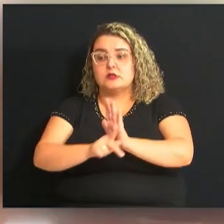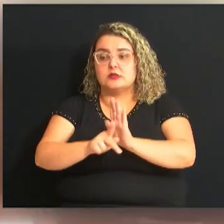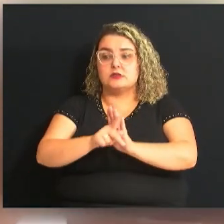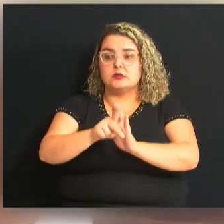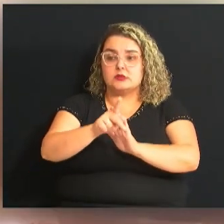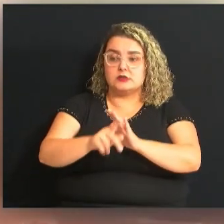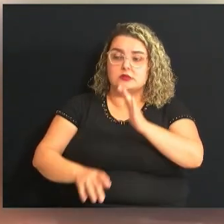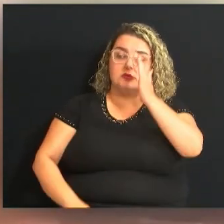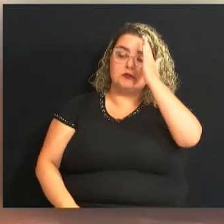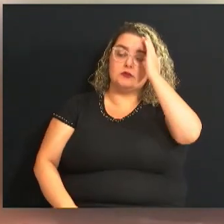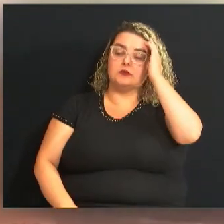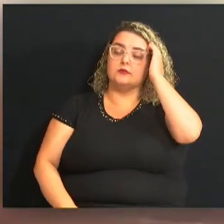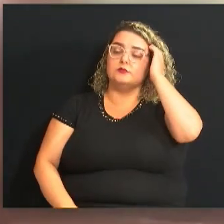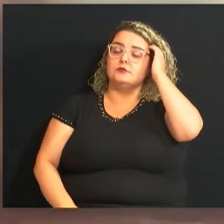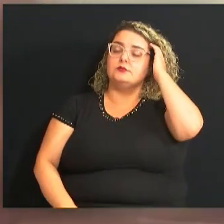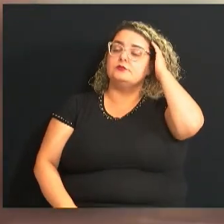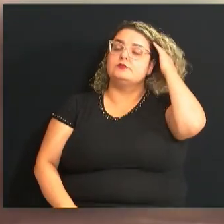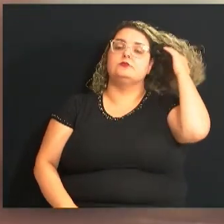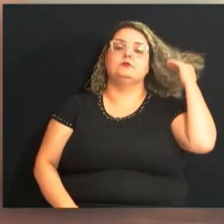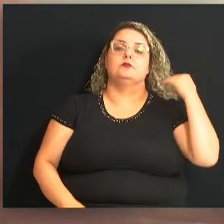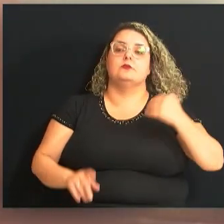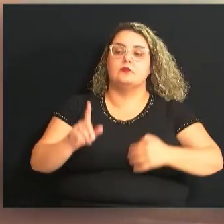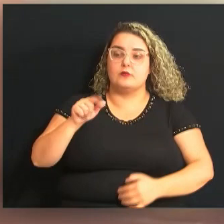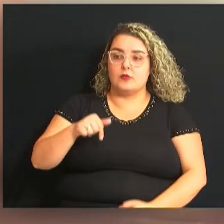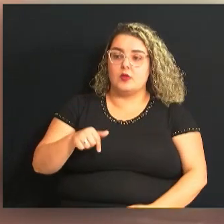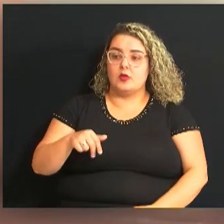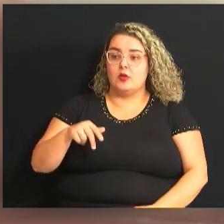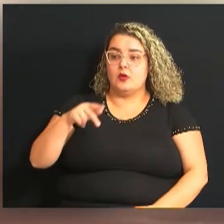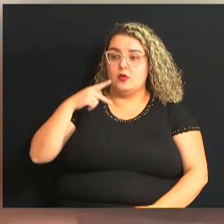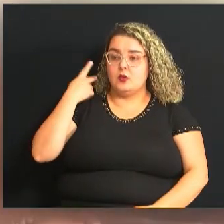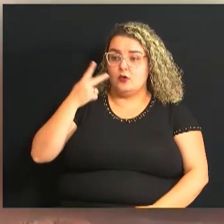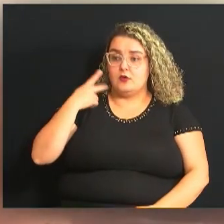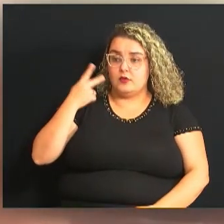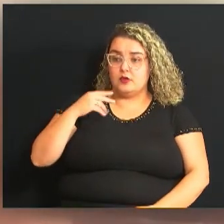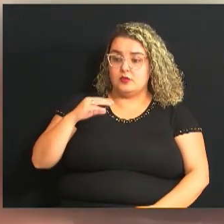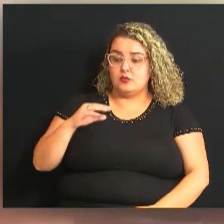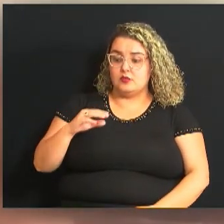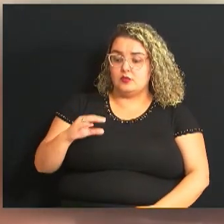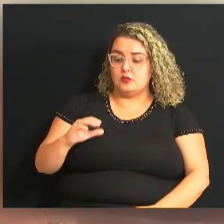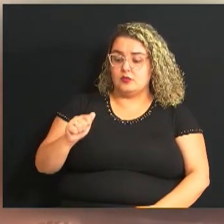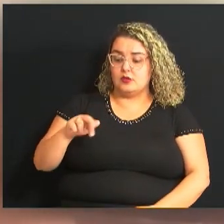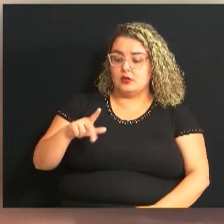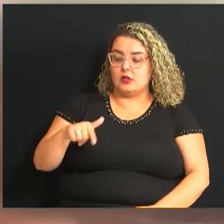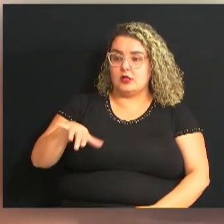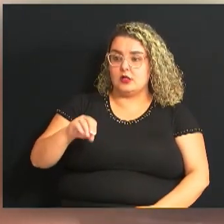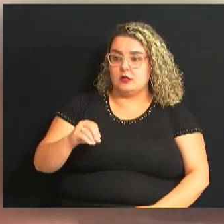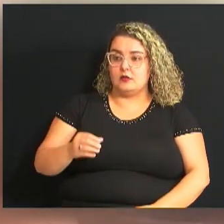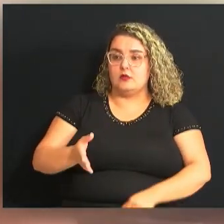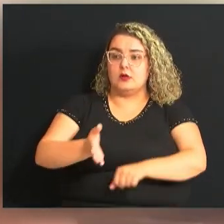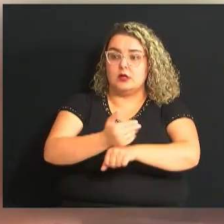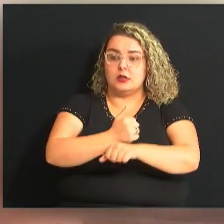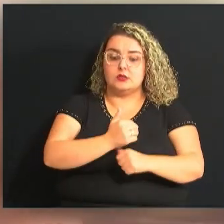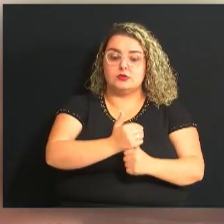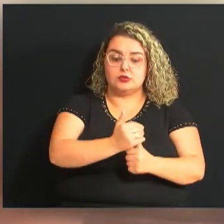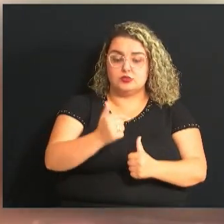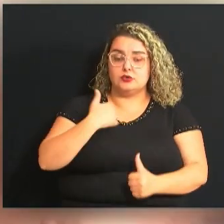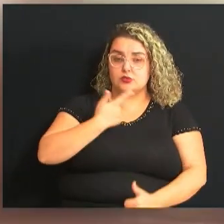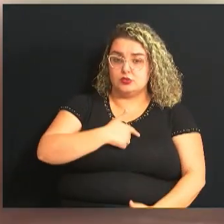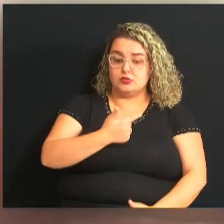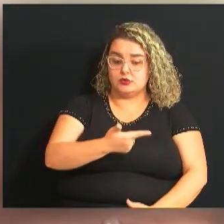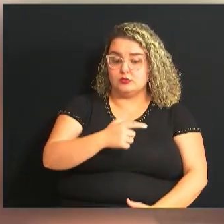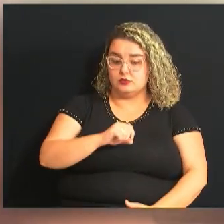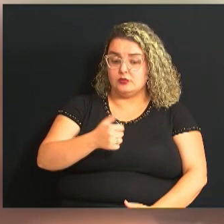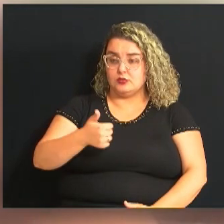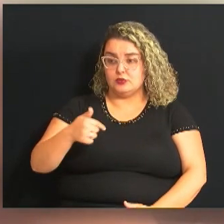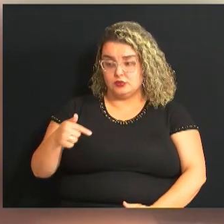sido um projeto do vereador do Carlão do PT anterior à nossa legislatura, ao nosso mandato, que foi em 2017, esse